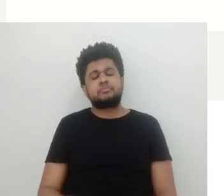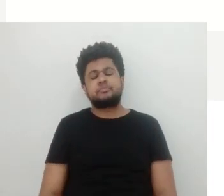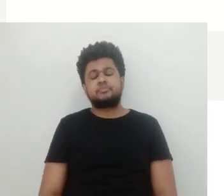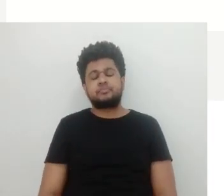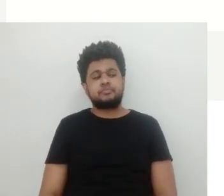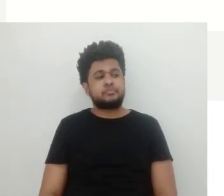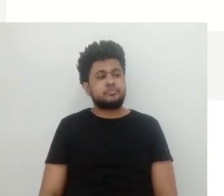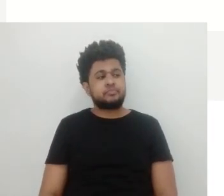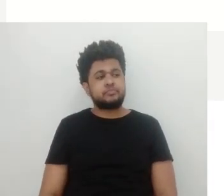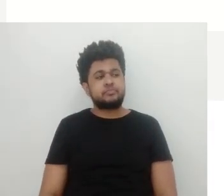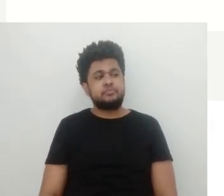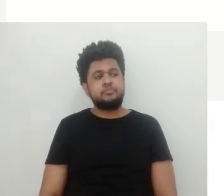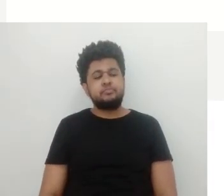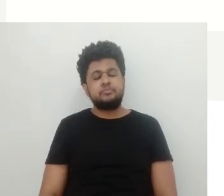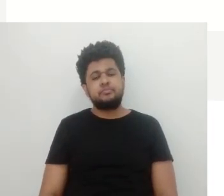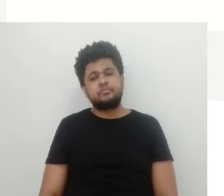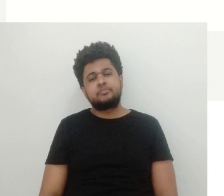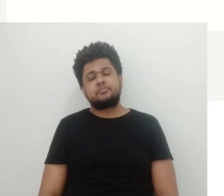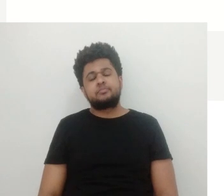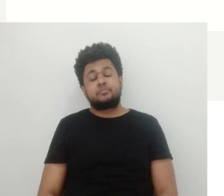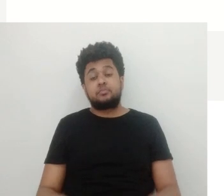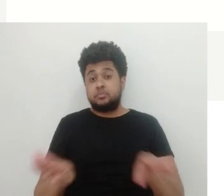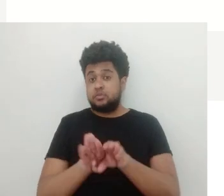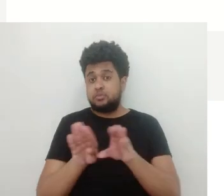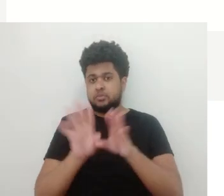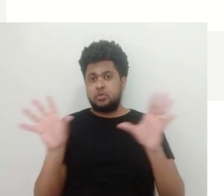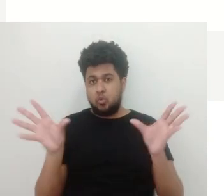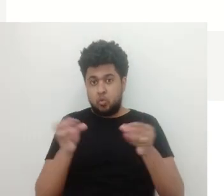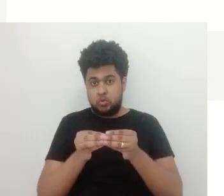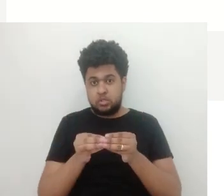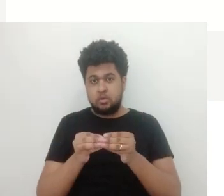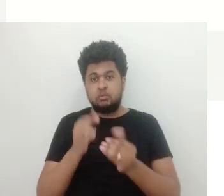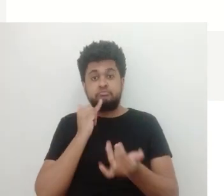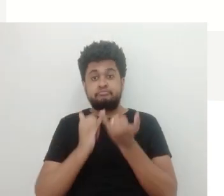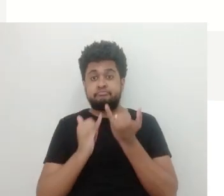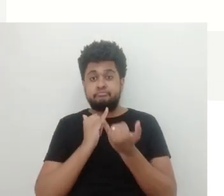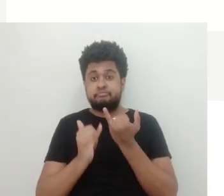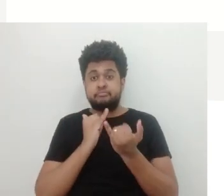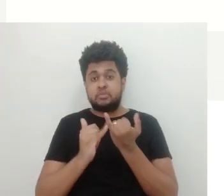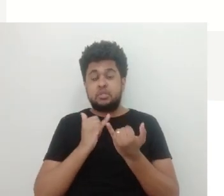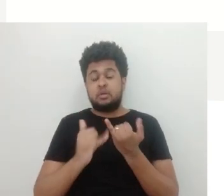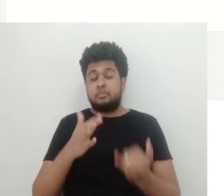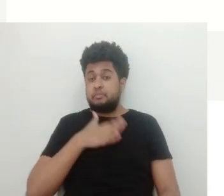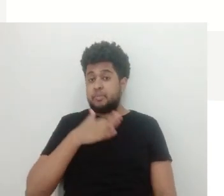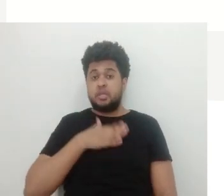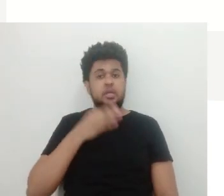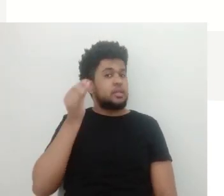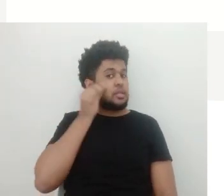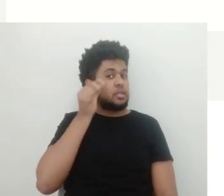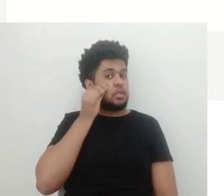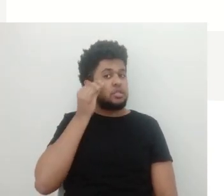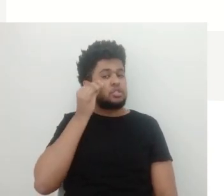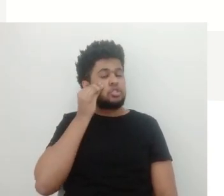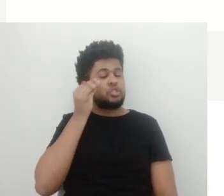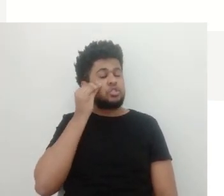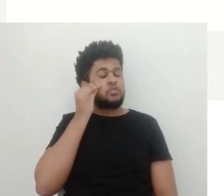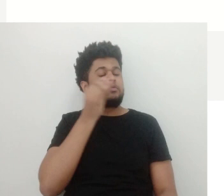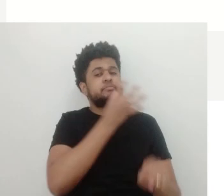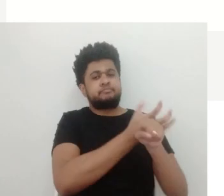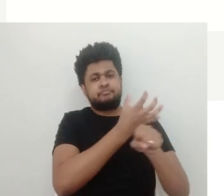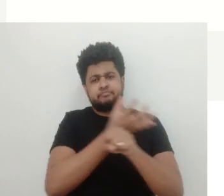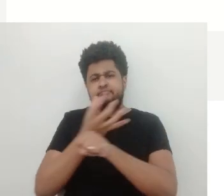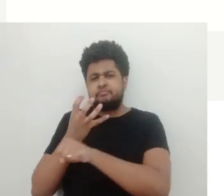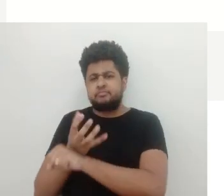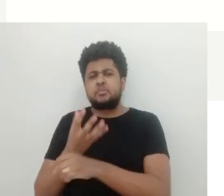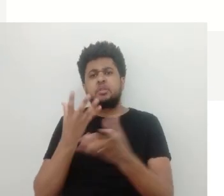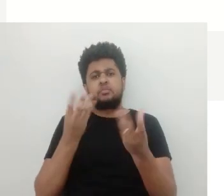articulação. Articular o velho ensaísmo. Eu lembro muito bem quando Antônio Cândido dizia